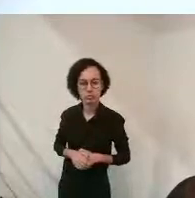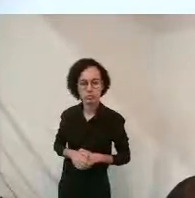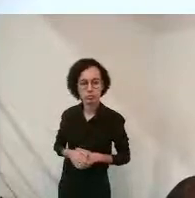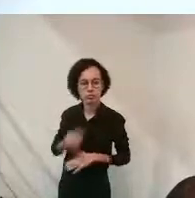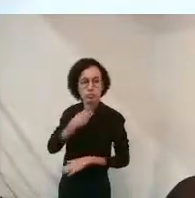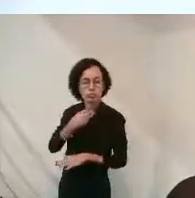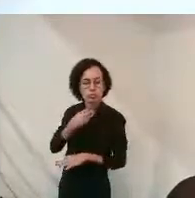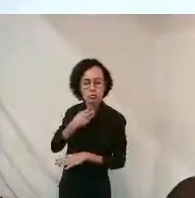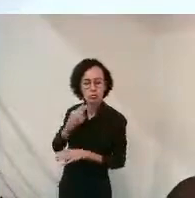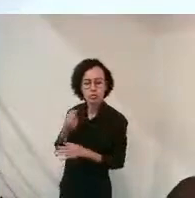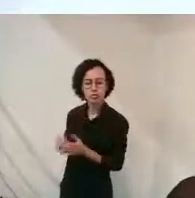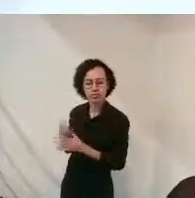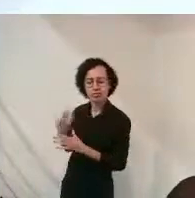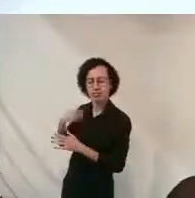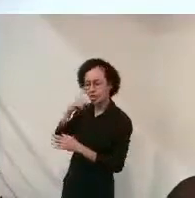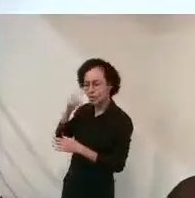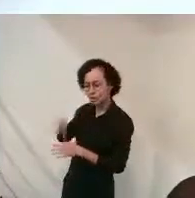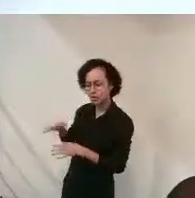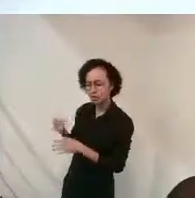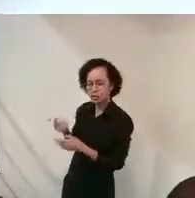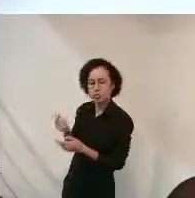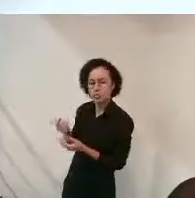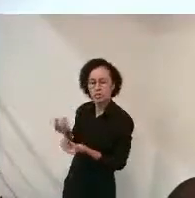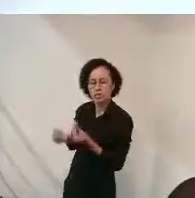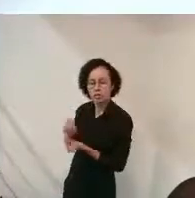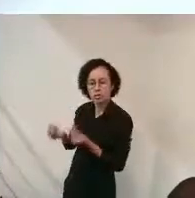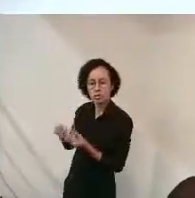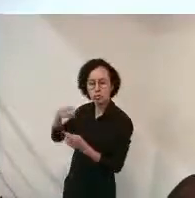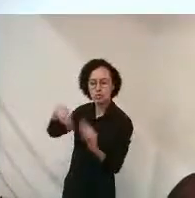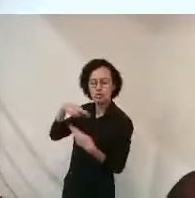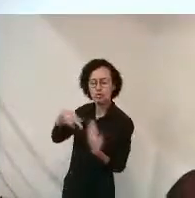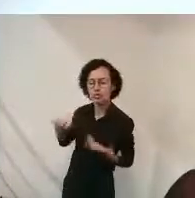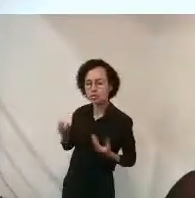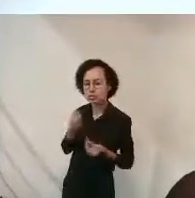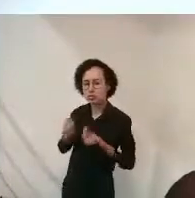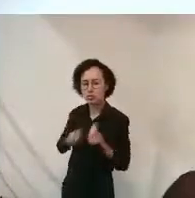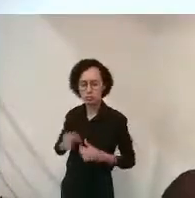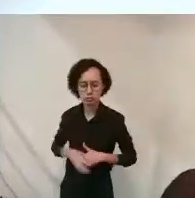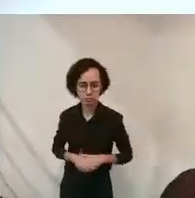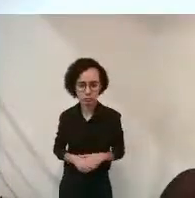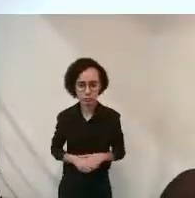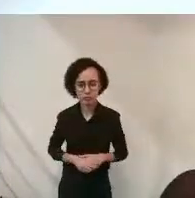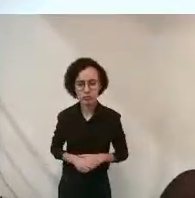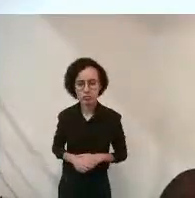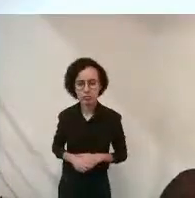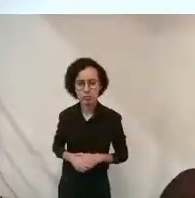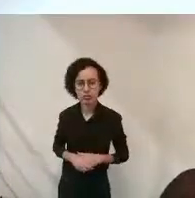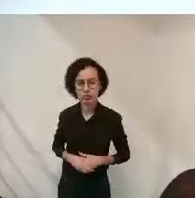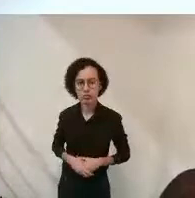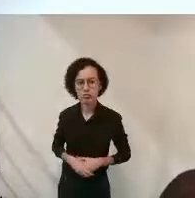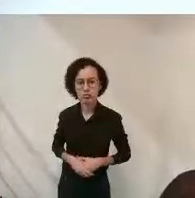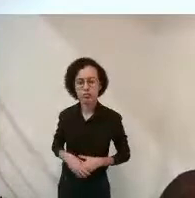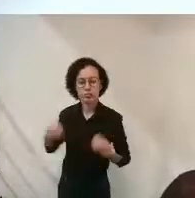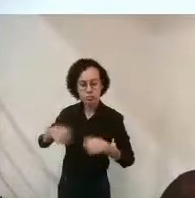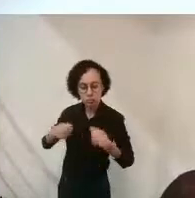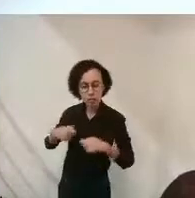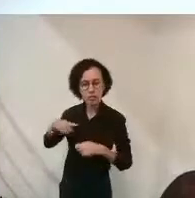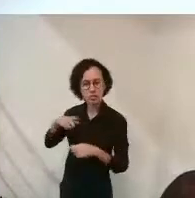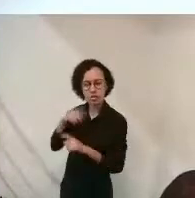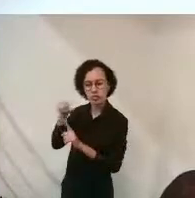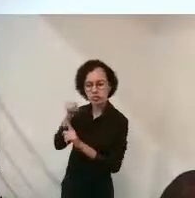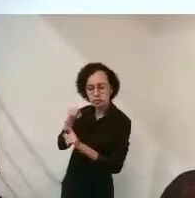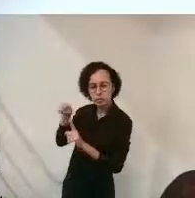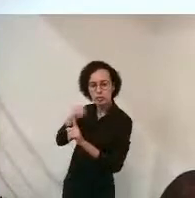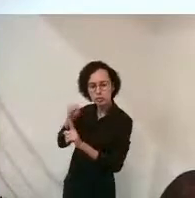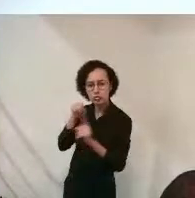pode gerar resíduo que não tem esse potencial de reciclagem. E aqui é preciso a gente estabelecer metas